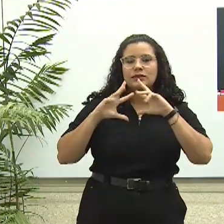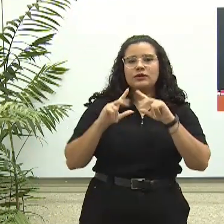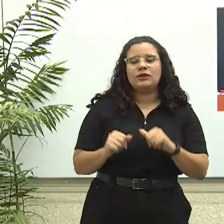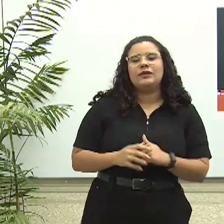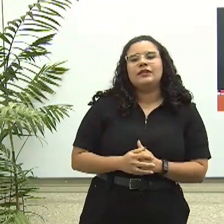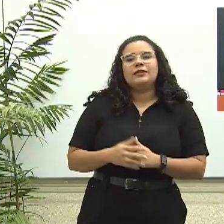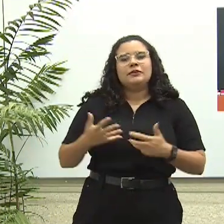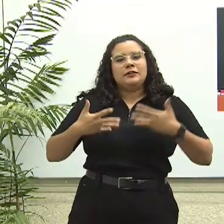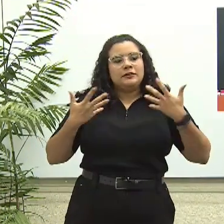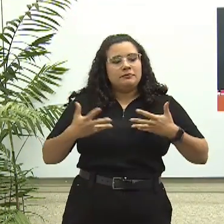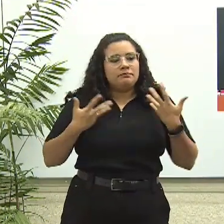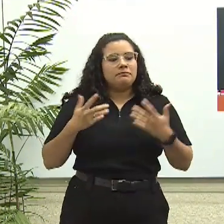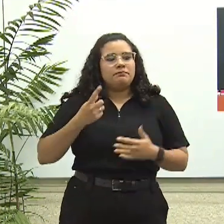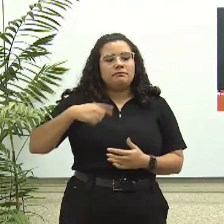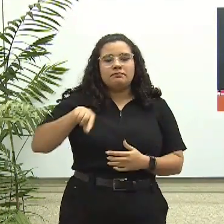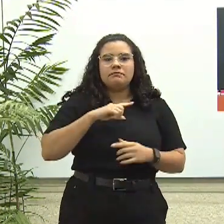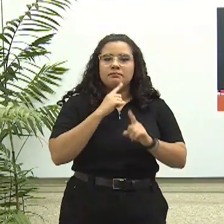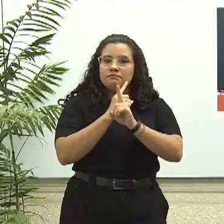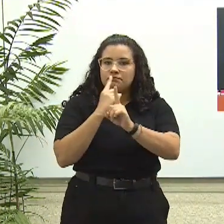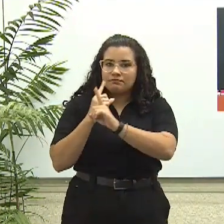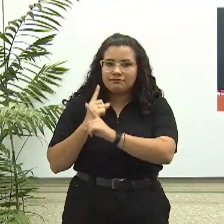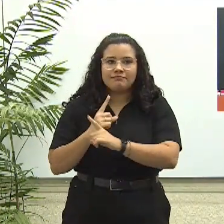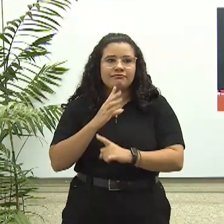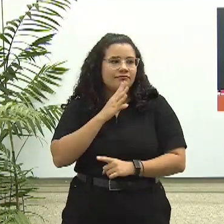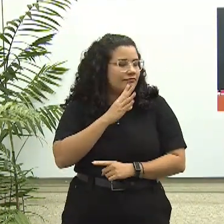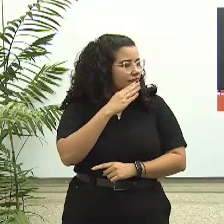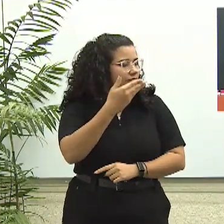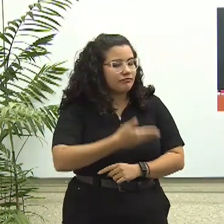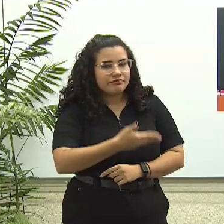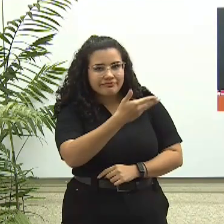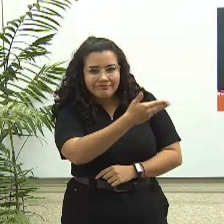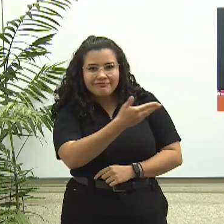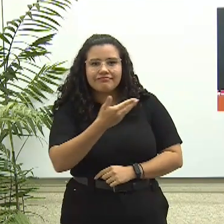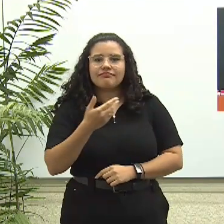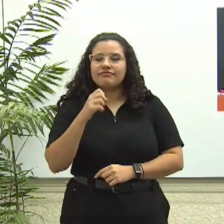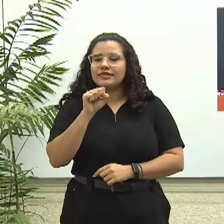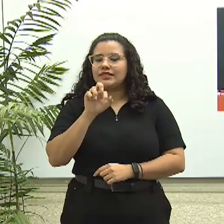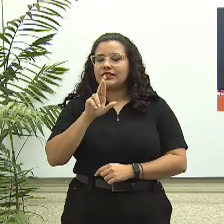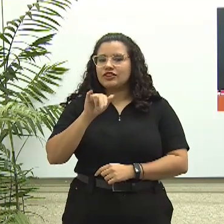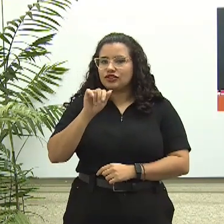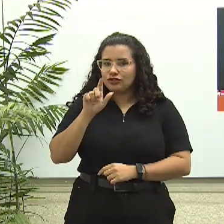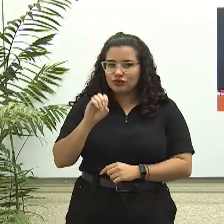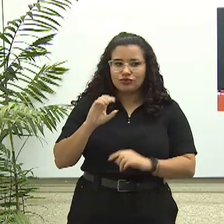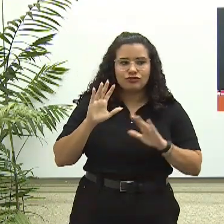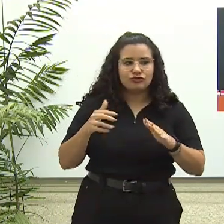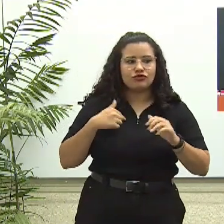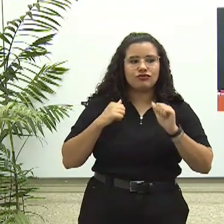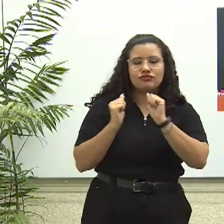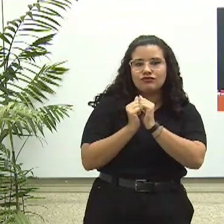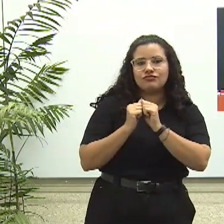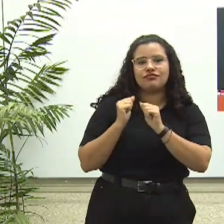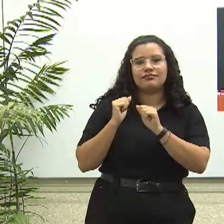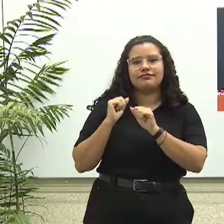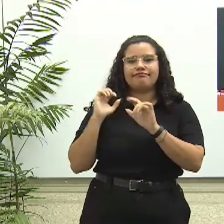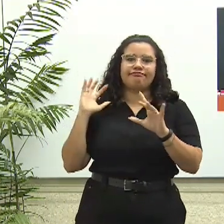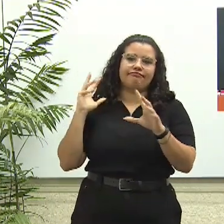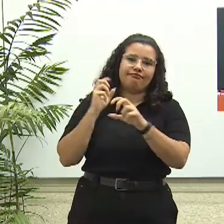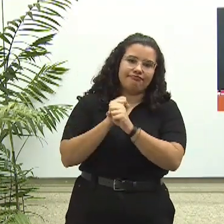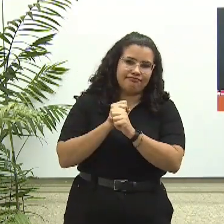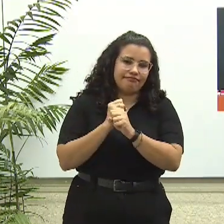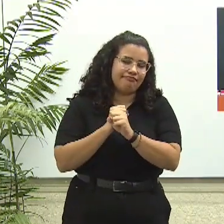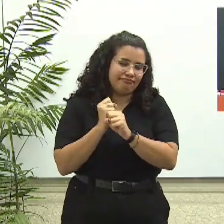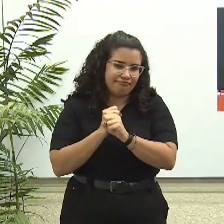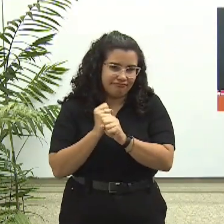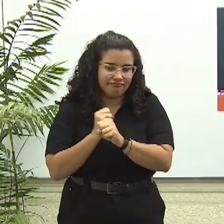é uma alegria est aqui conhecer os autores Sérgio já é um companheiro de longa né data aí dos hack centros de